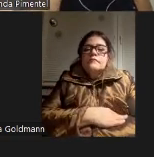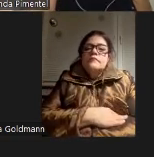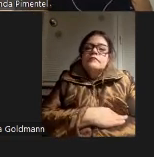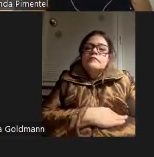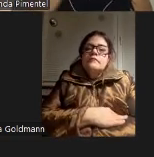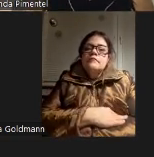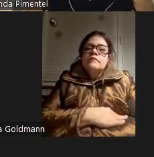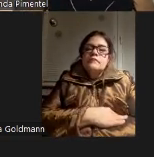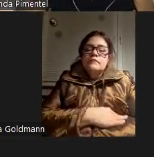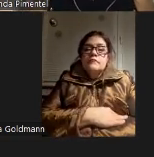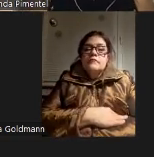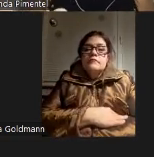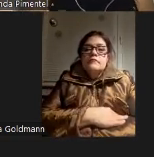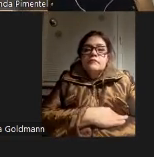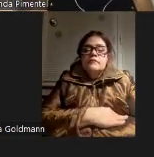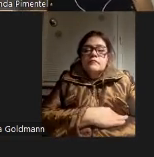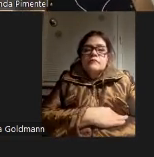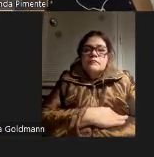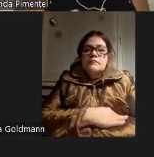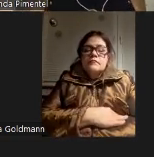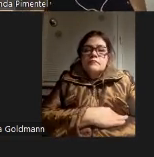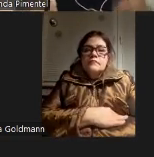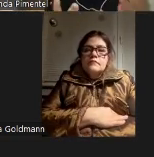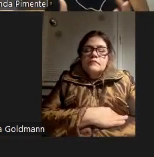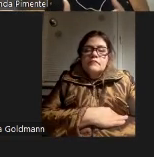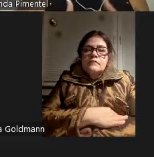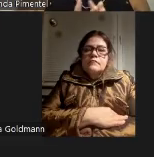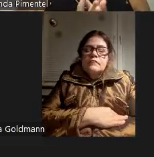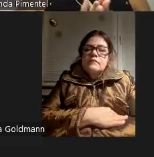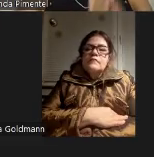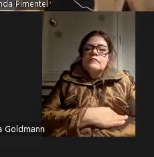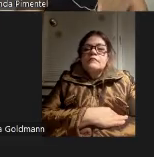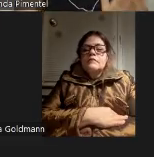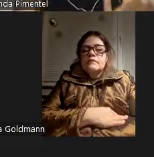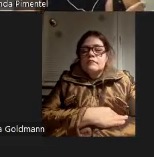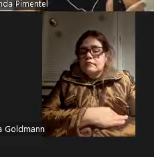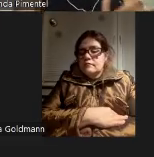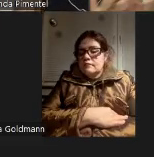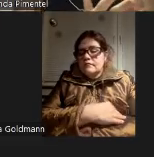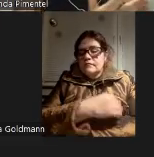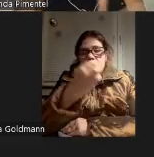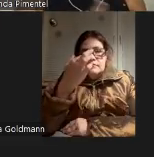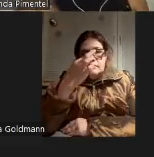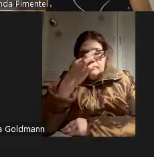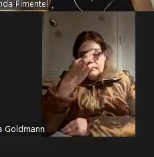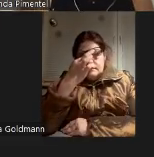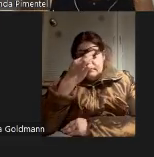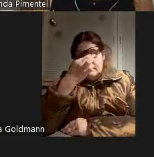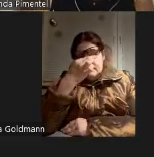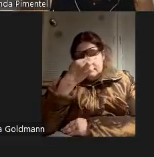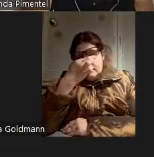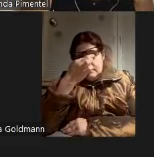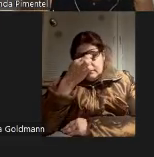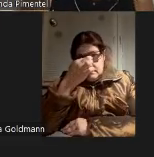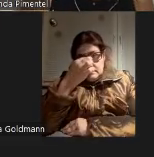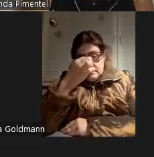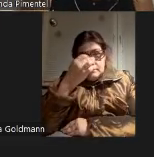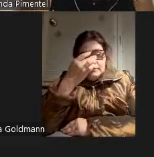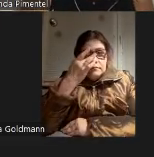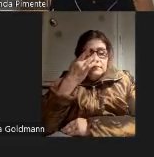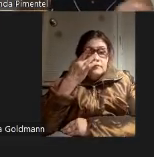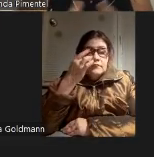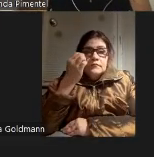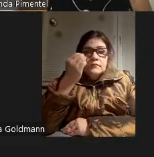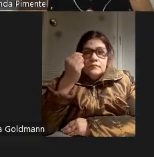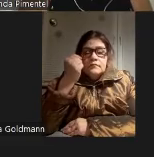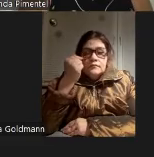gente tem que ser inteligente, né? Porque se a terapia dita ideal não é usada, ela deixa de ser o ideal,